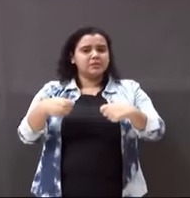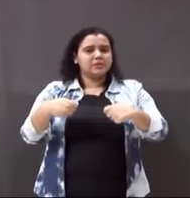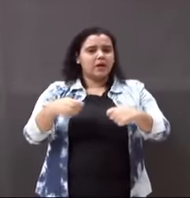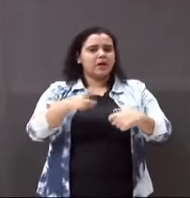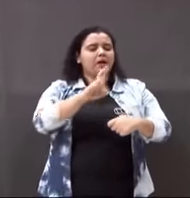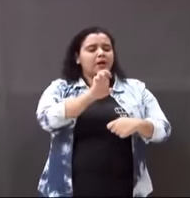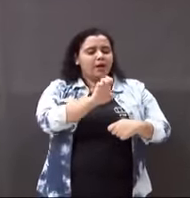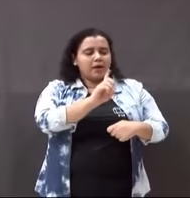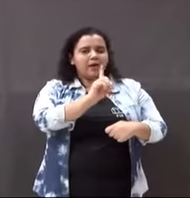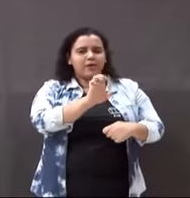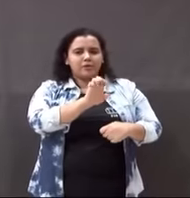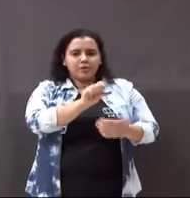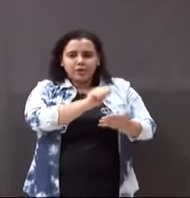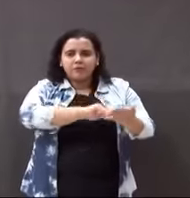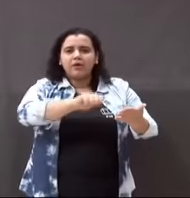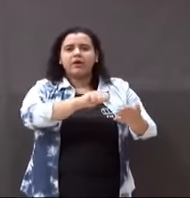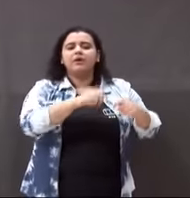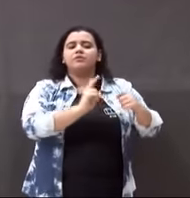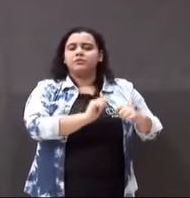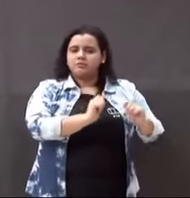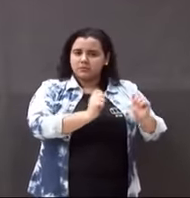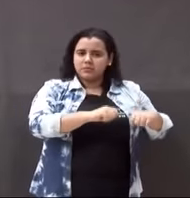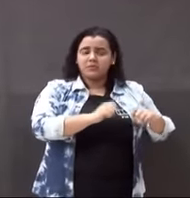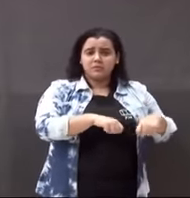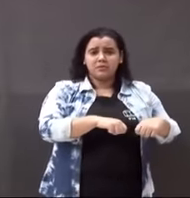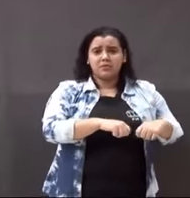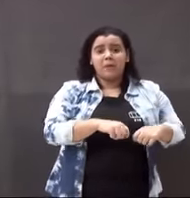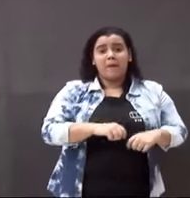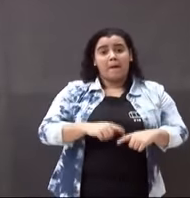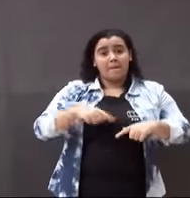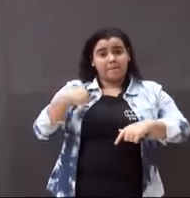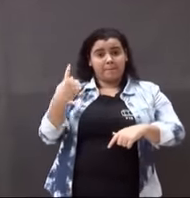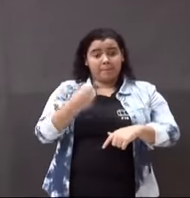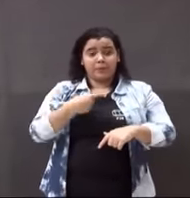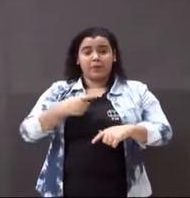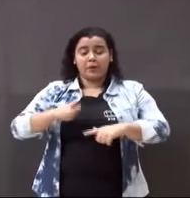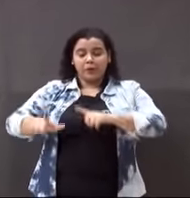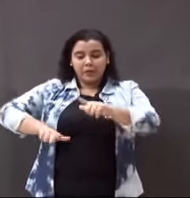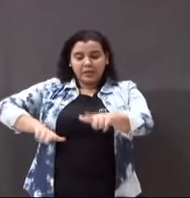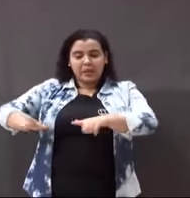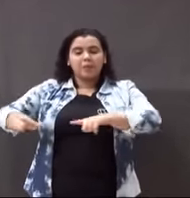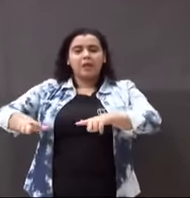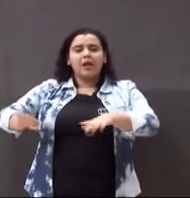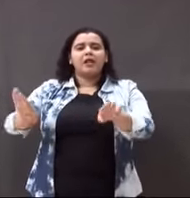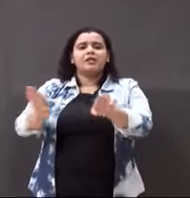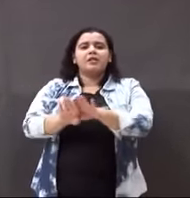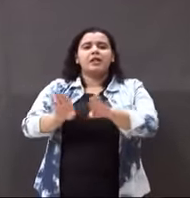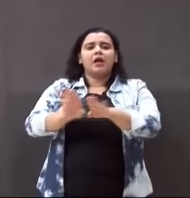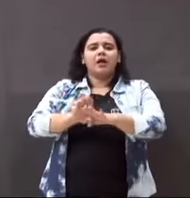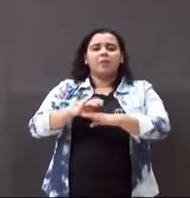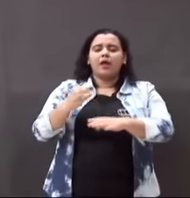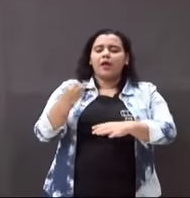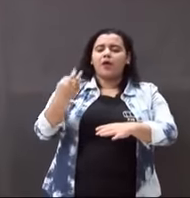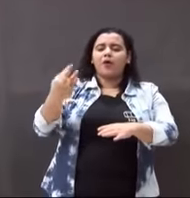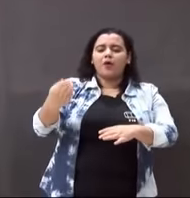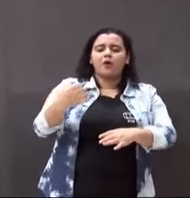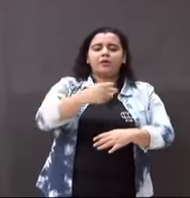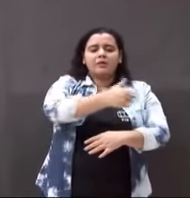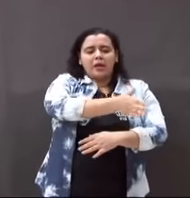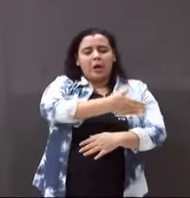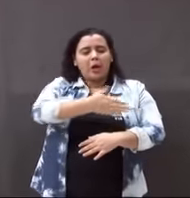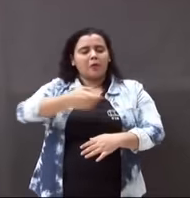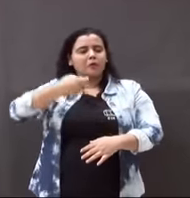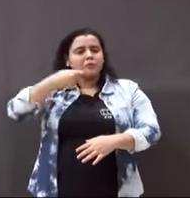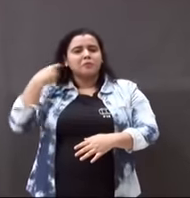lavo rede. Mas o meu trabalho. Mas o meu trabalho. Será. Será. Em contar os peixes. Contar os peixes. Aplaude o nome de Jesus.